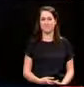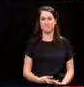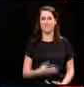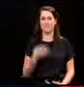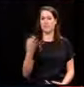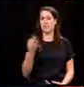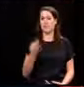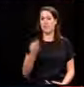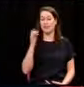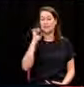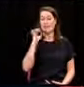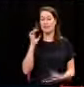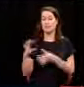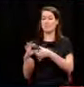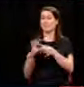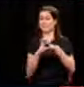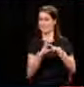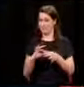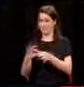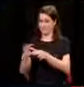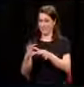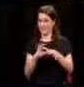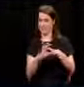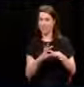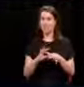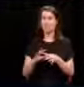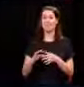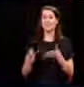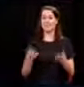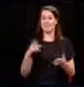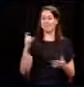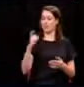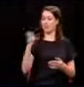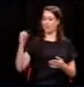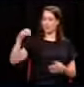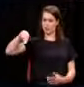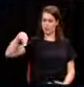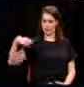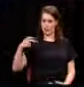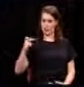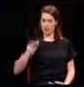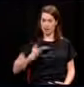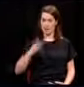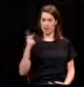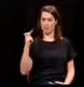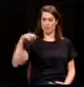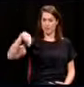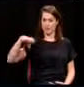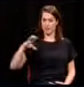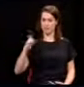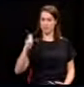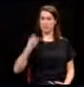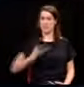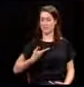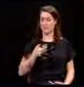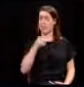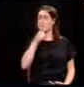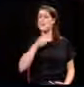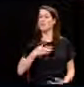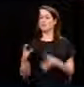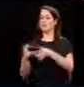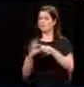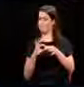sinergia que acaba por acontecer também entre a zona de Venst e o Benfica. isso pode dizer que a